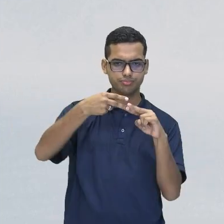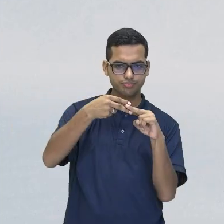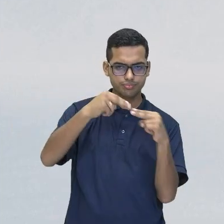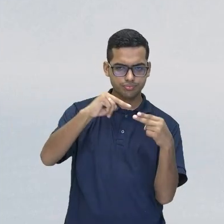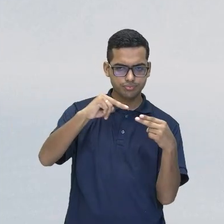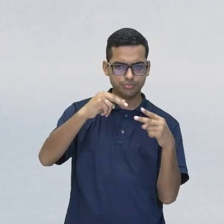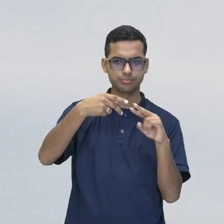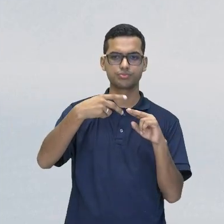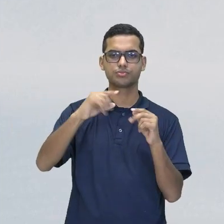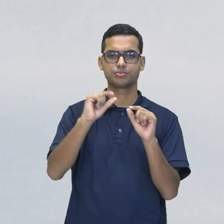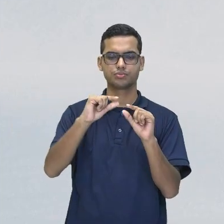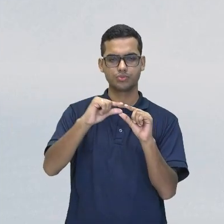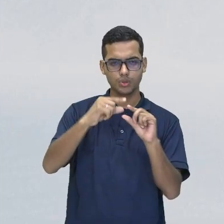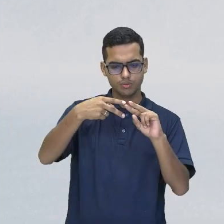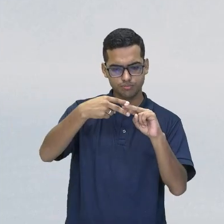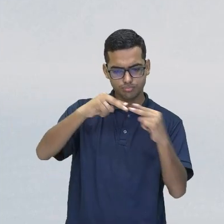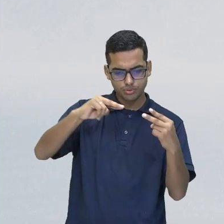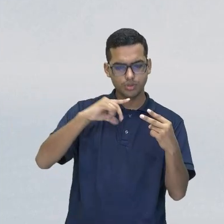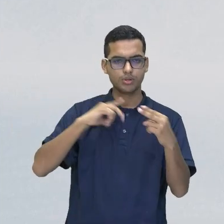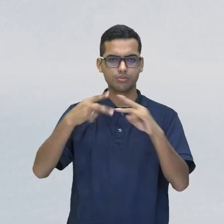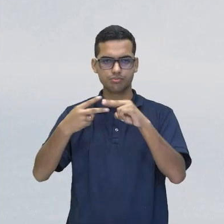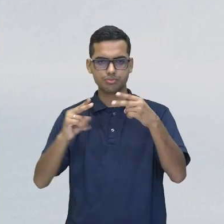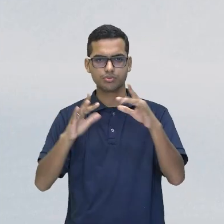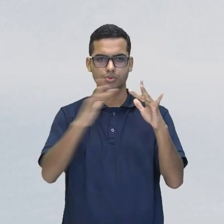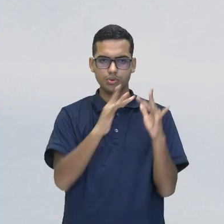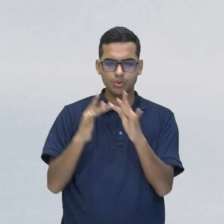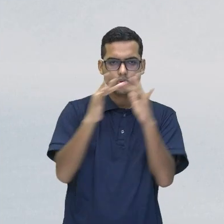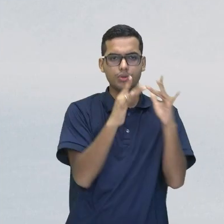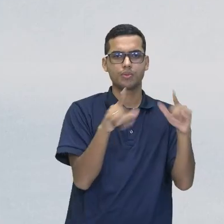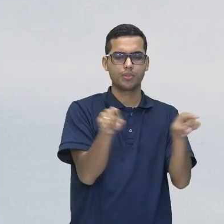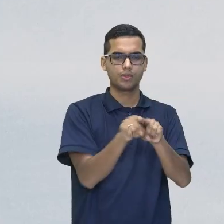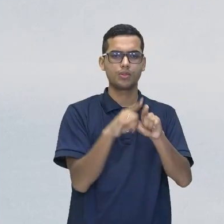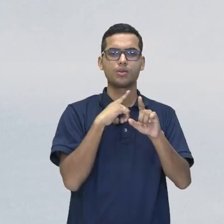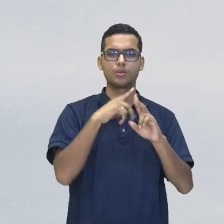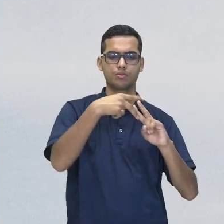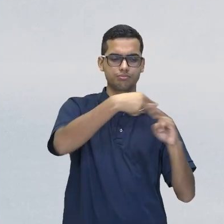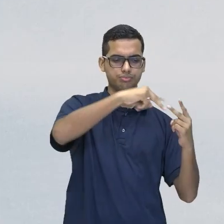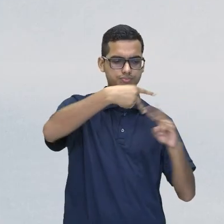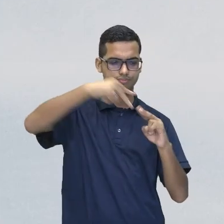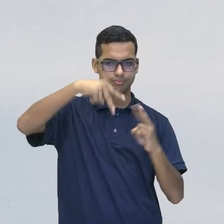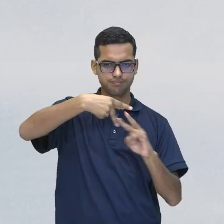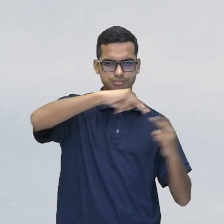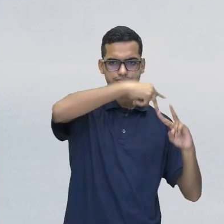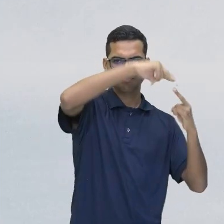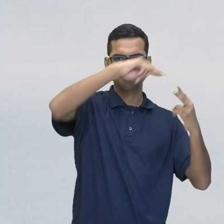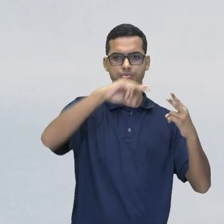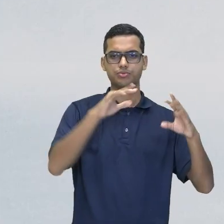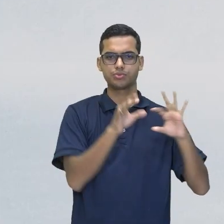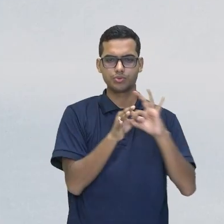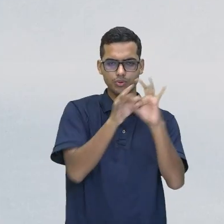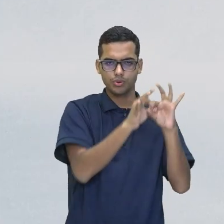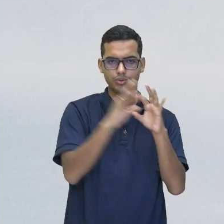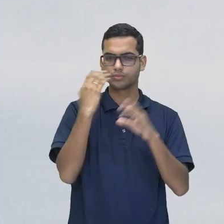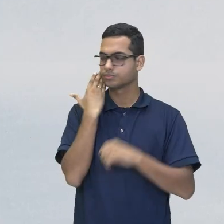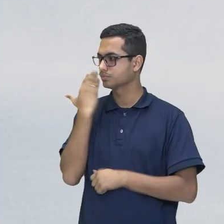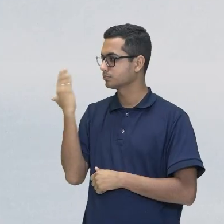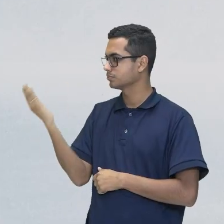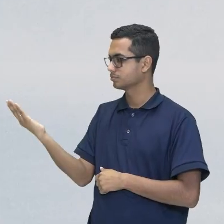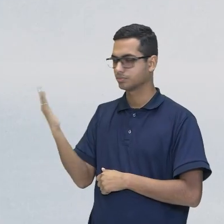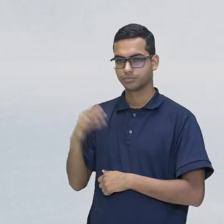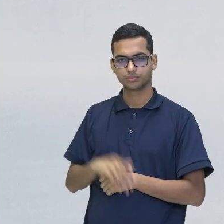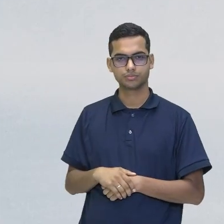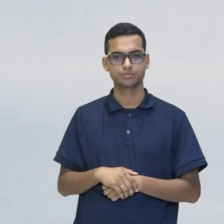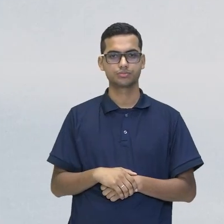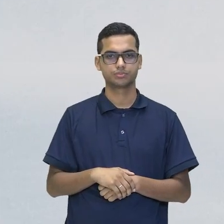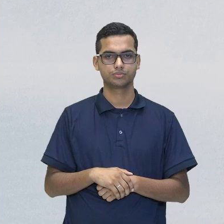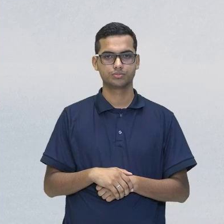a quarta fase é várias dessas que já estão entrelaçadas juntas numa só. E aí nós